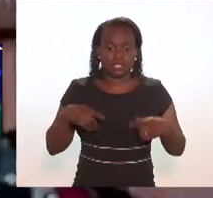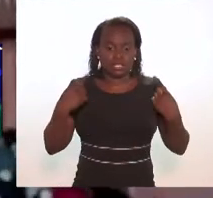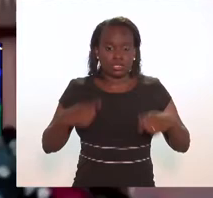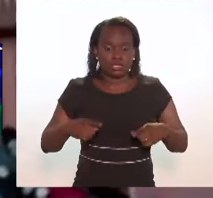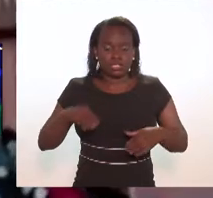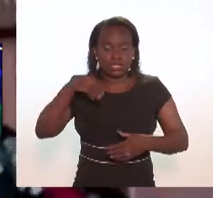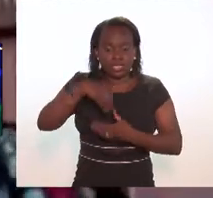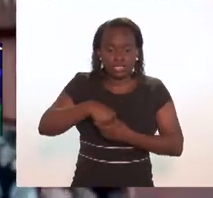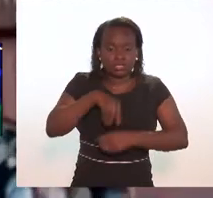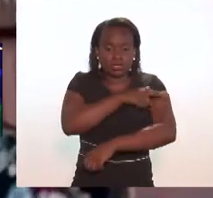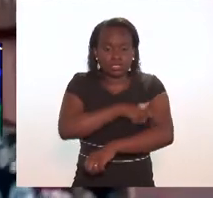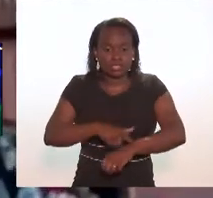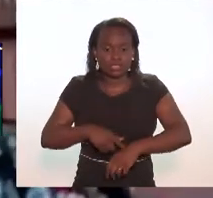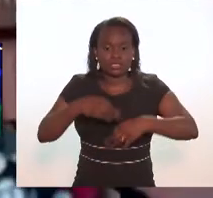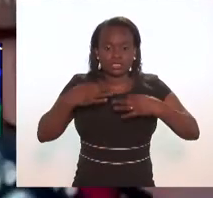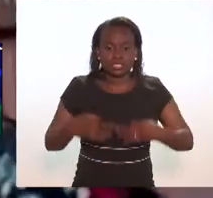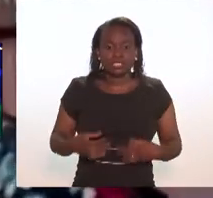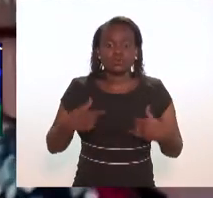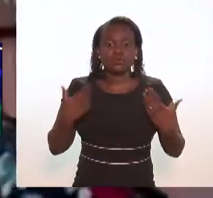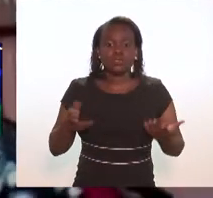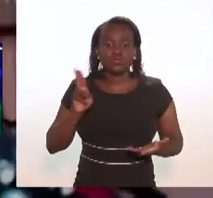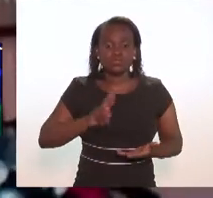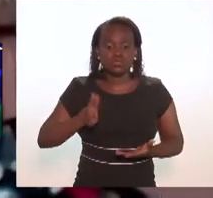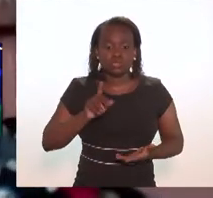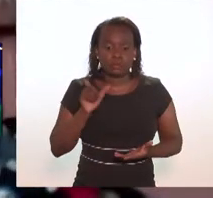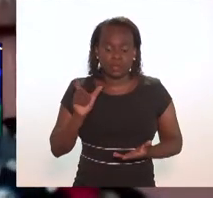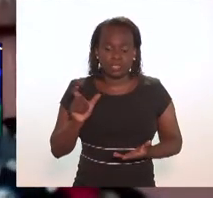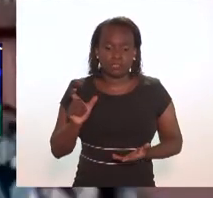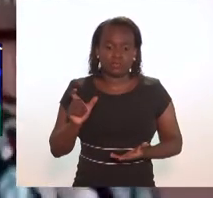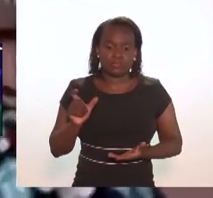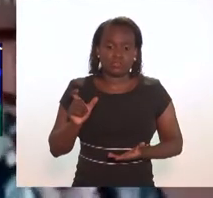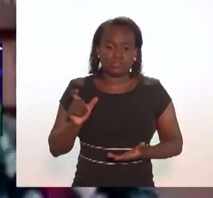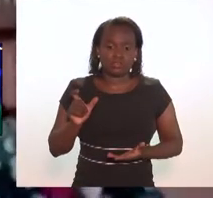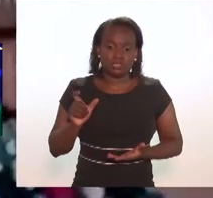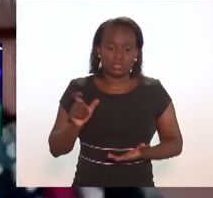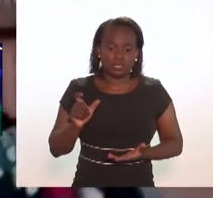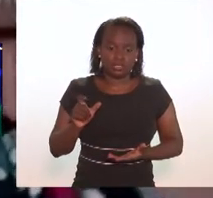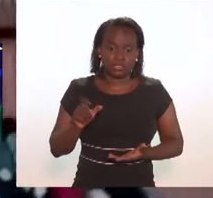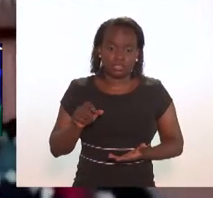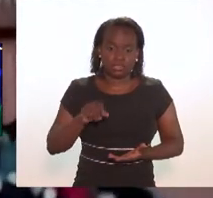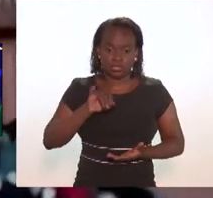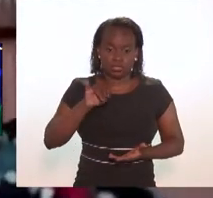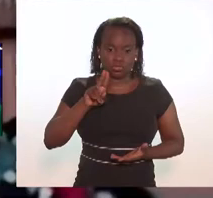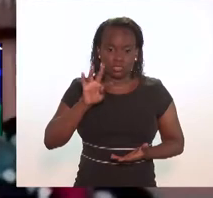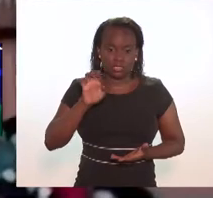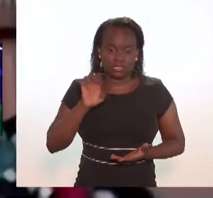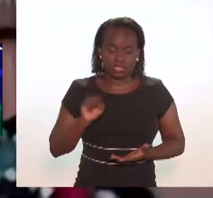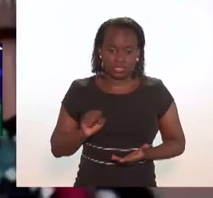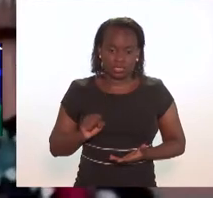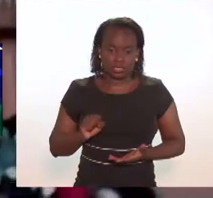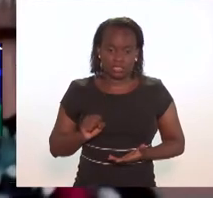decoro parlamentar quando utilizou a palavra juntes.